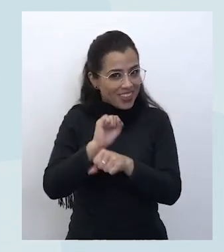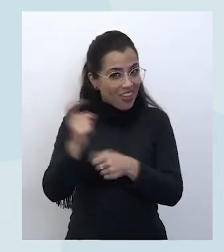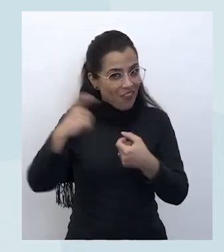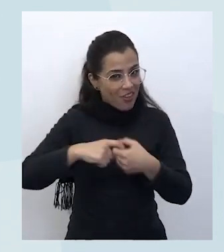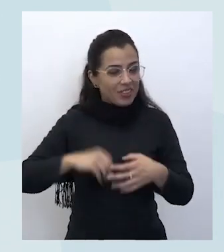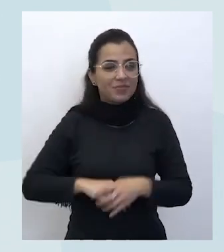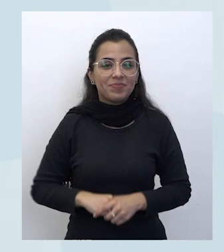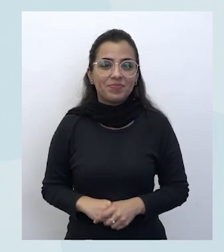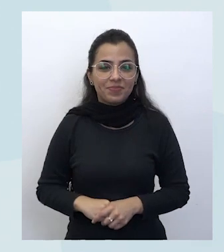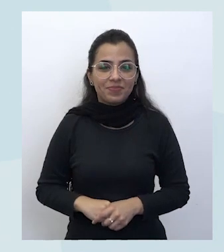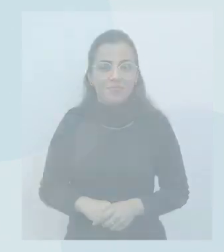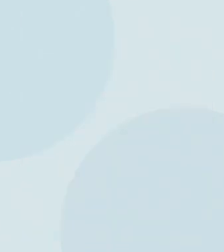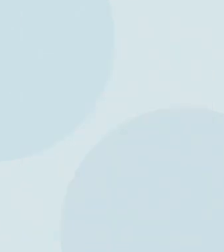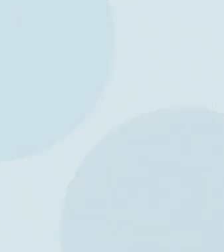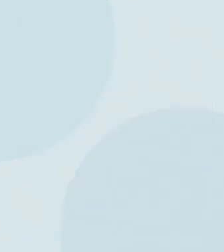voltamos.